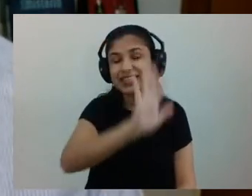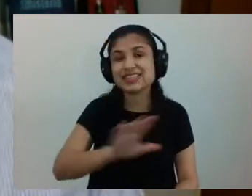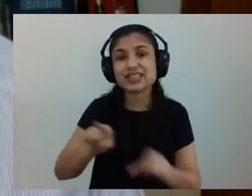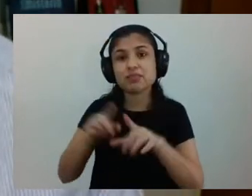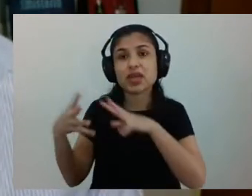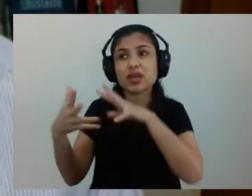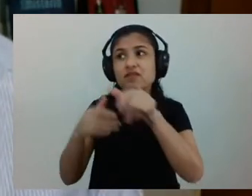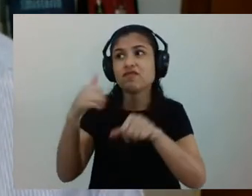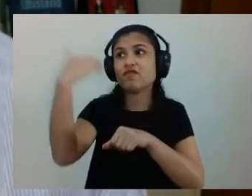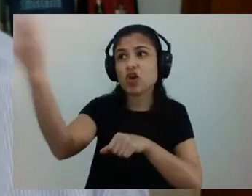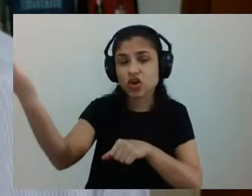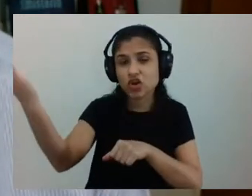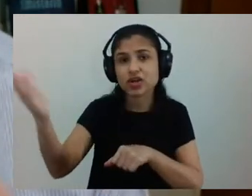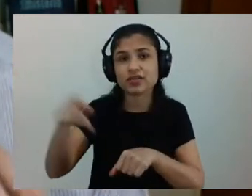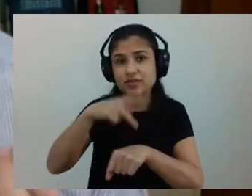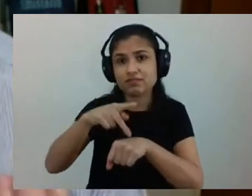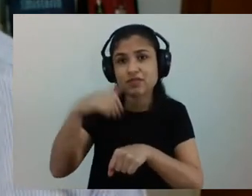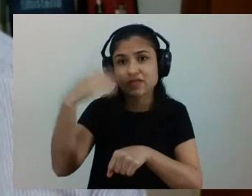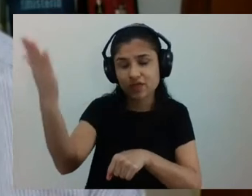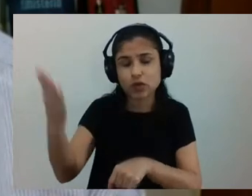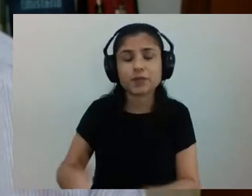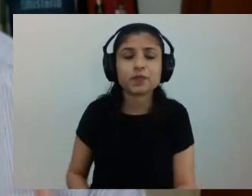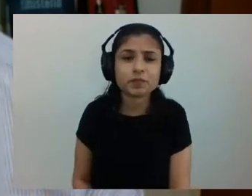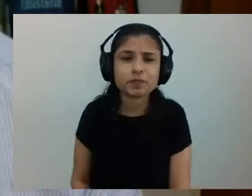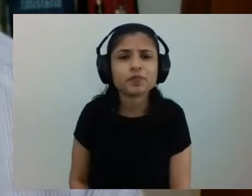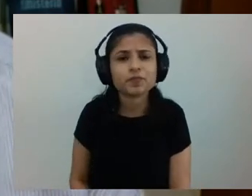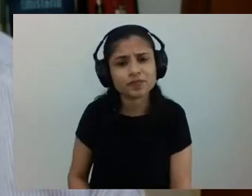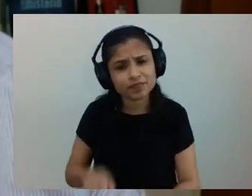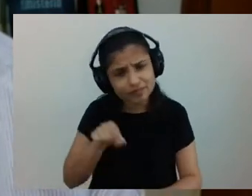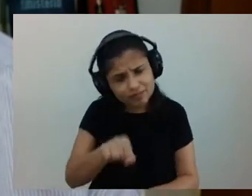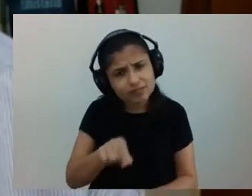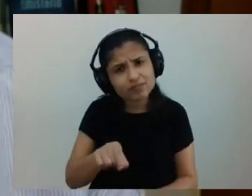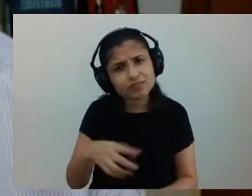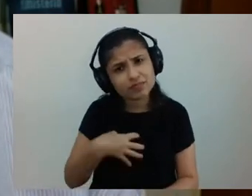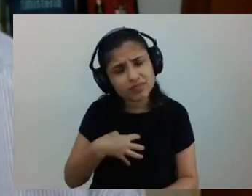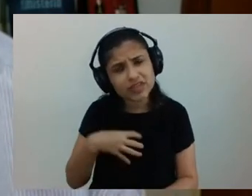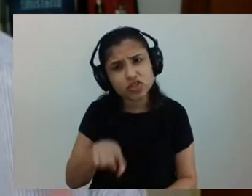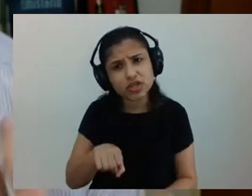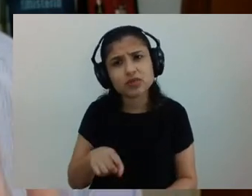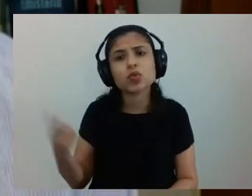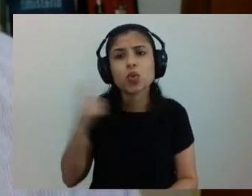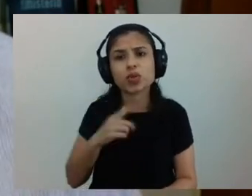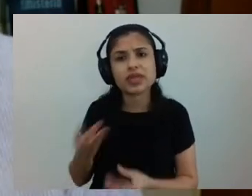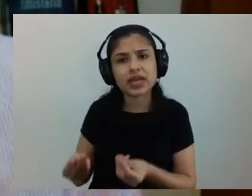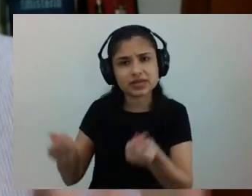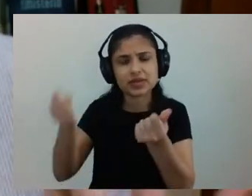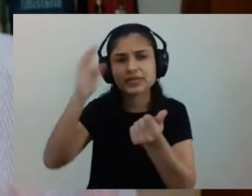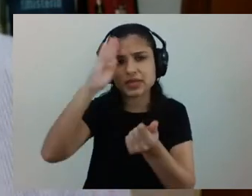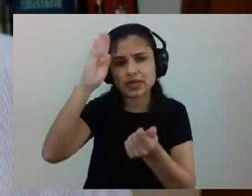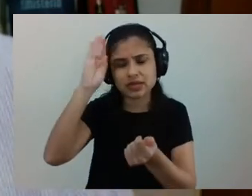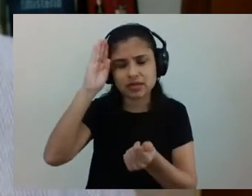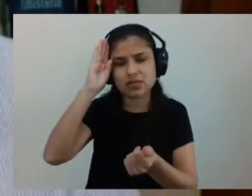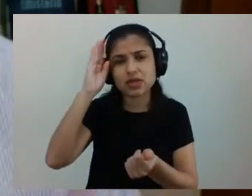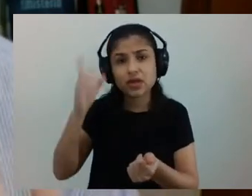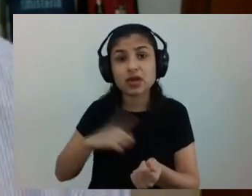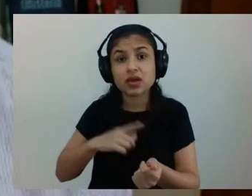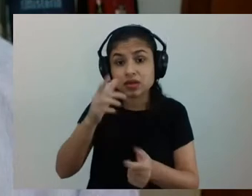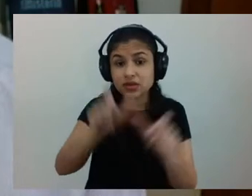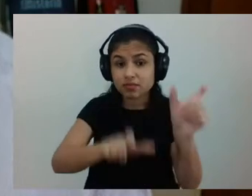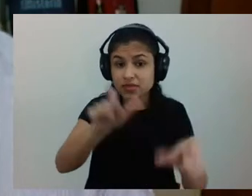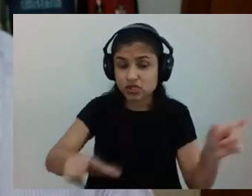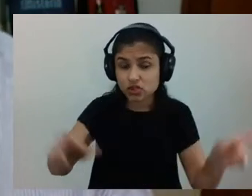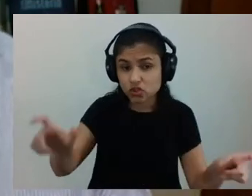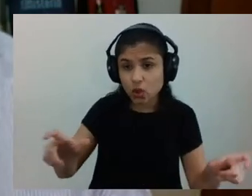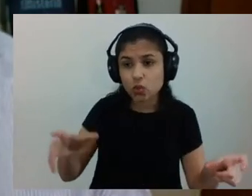excelência acadêmica. Assim que a gente vai buscar essa excelência, porque temos as pessoas que vão ouvir, as pessoas que